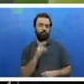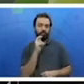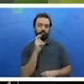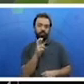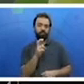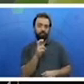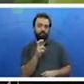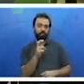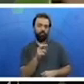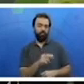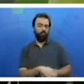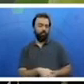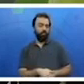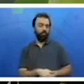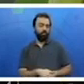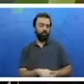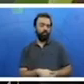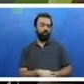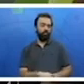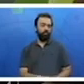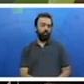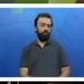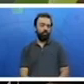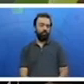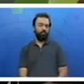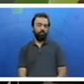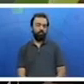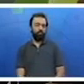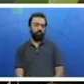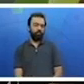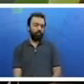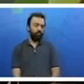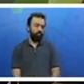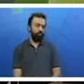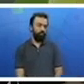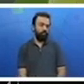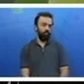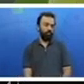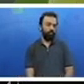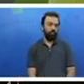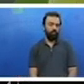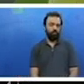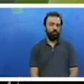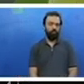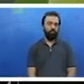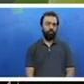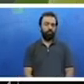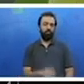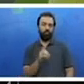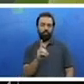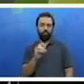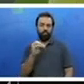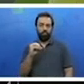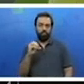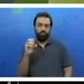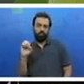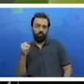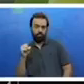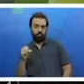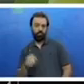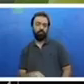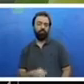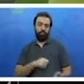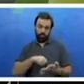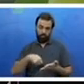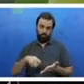Bom, multiplicando 18 por 6, deu 108 também.